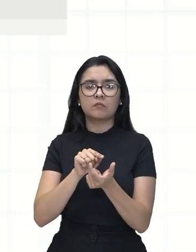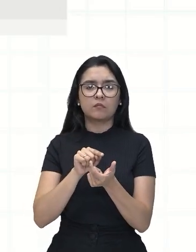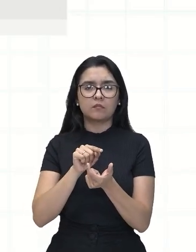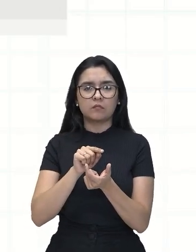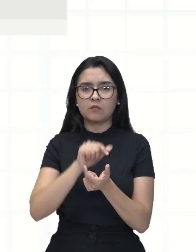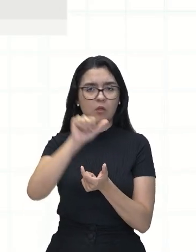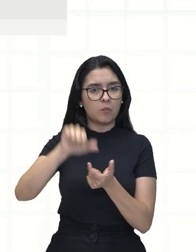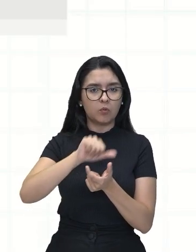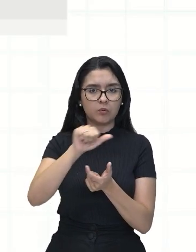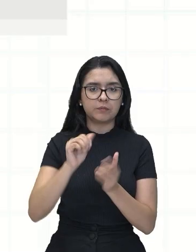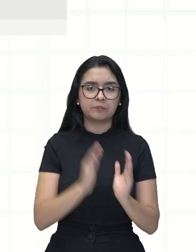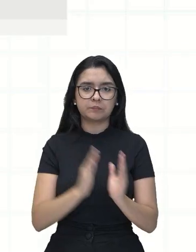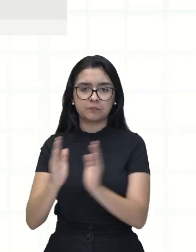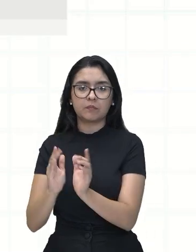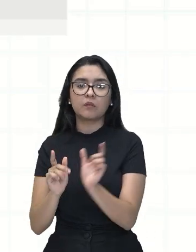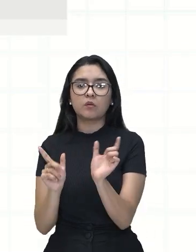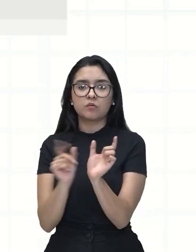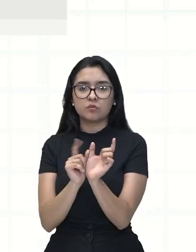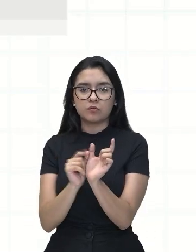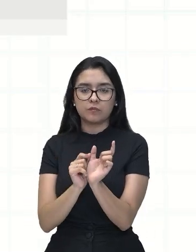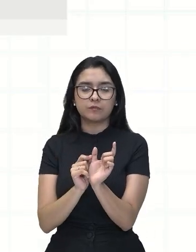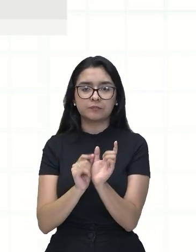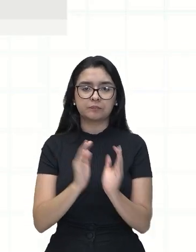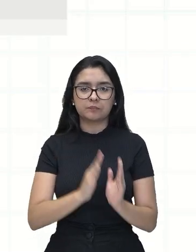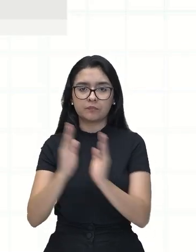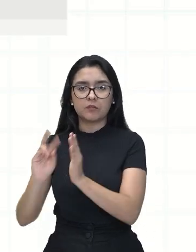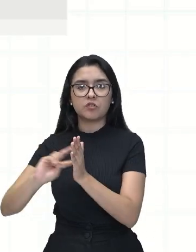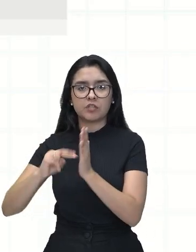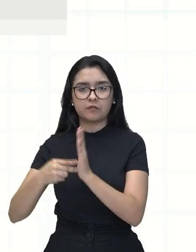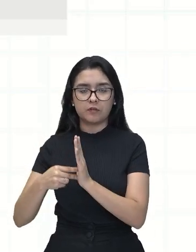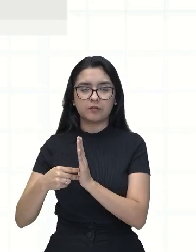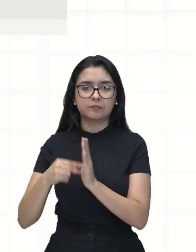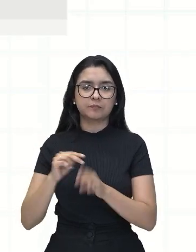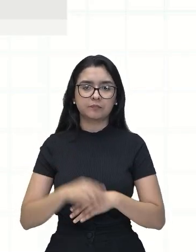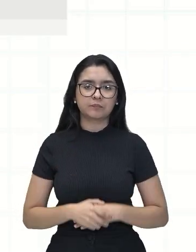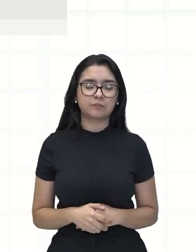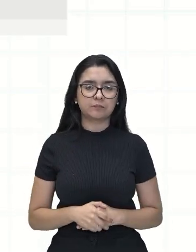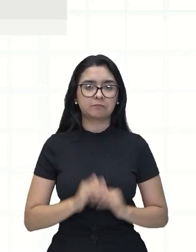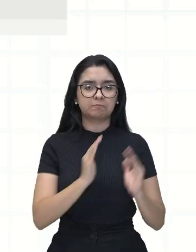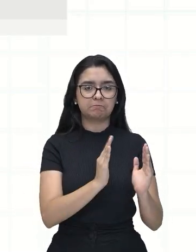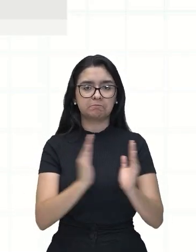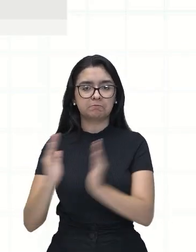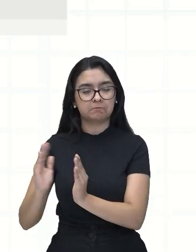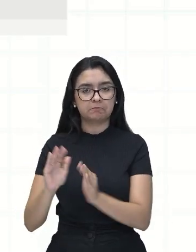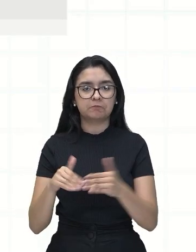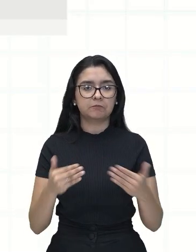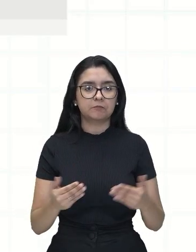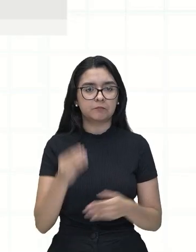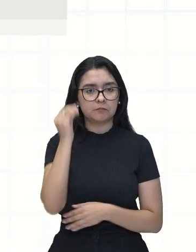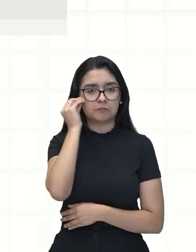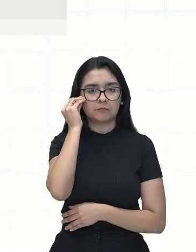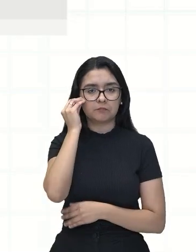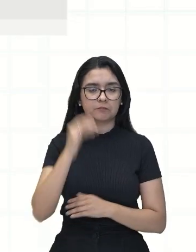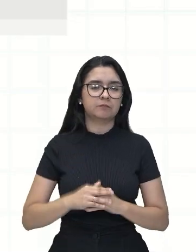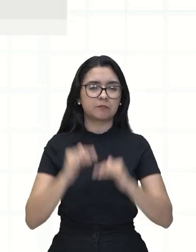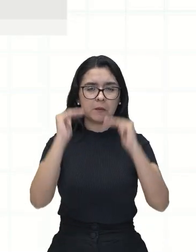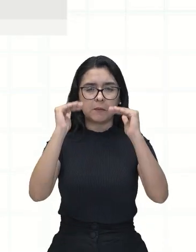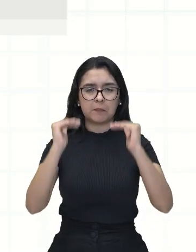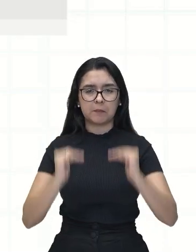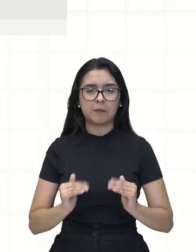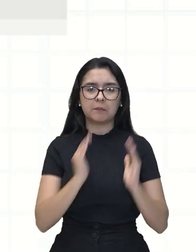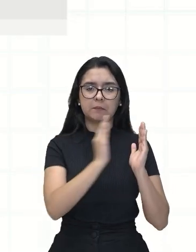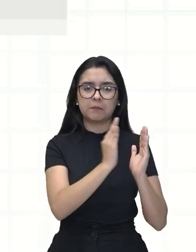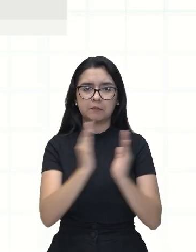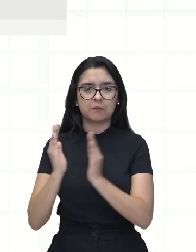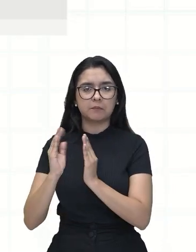né, e o significado de cada um deles. E nós vamos ver aqui, passo a passo, cada um para que a